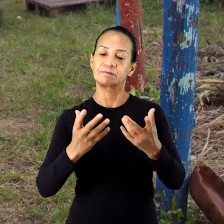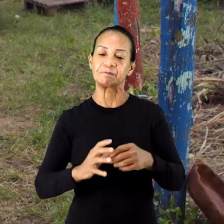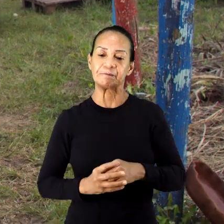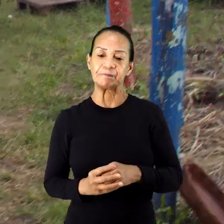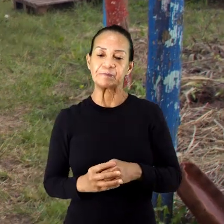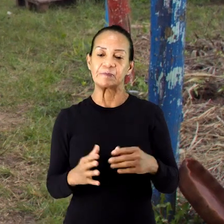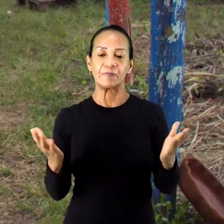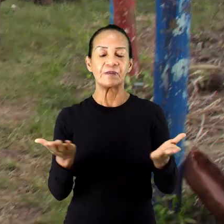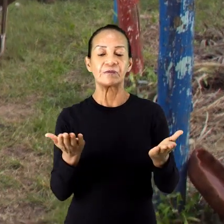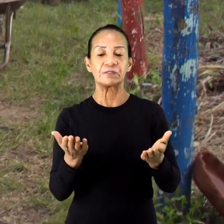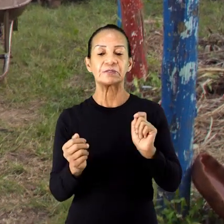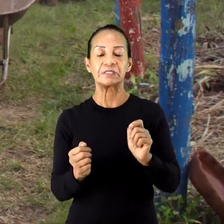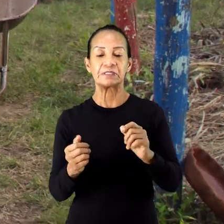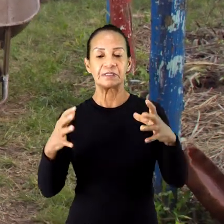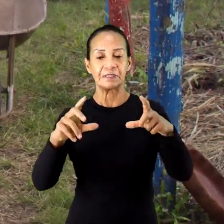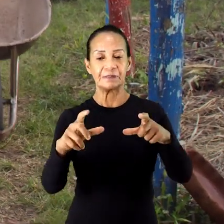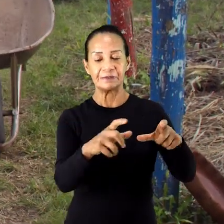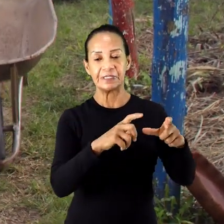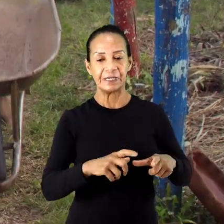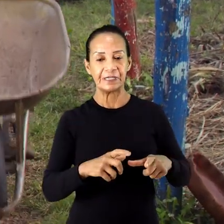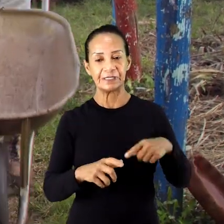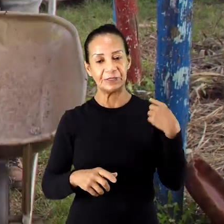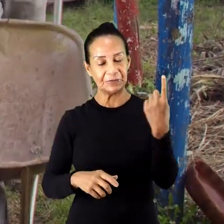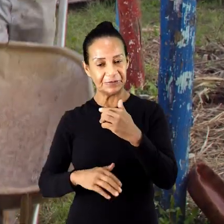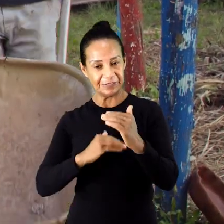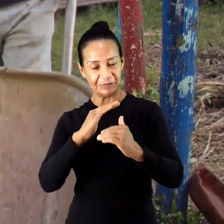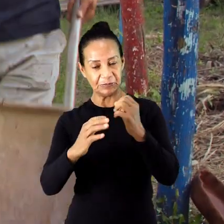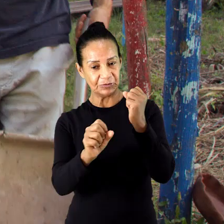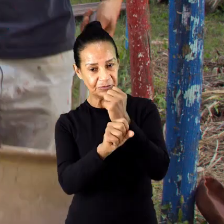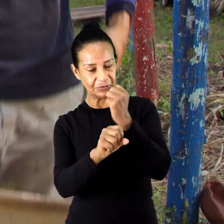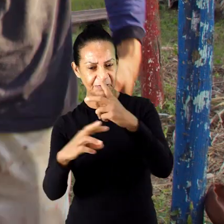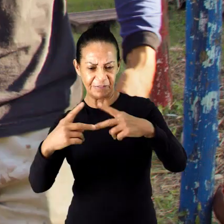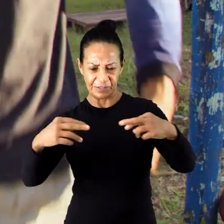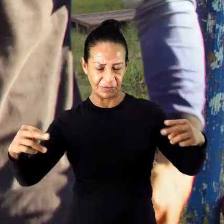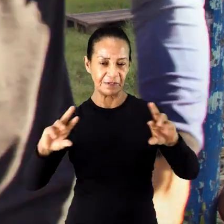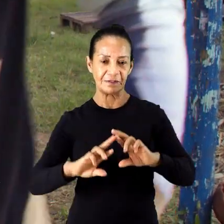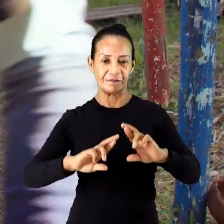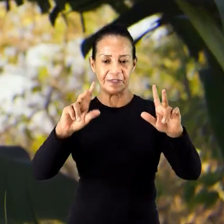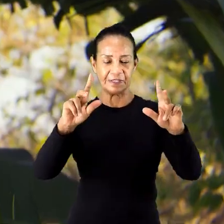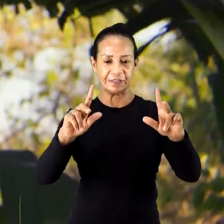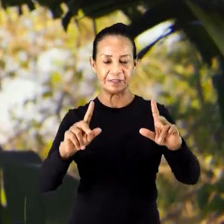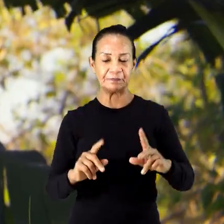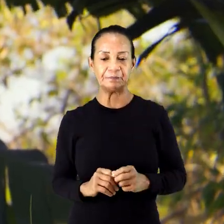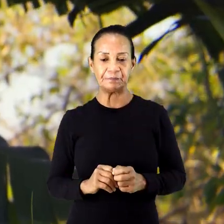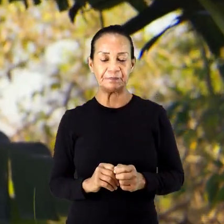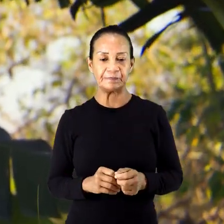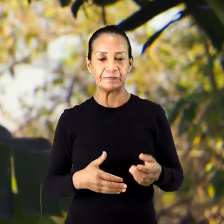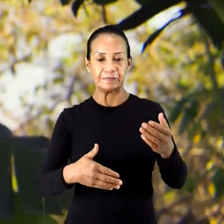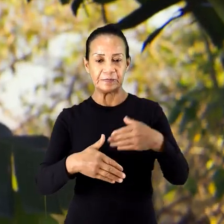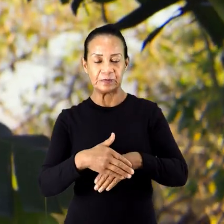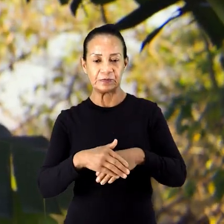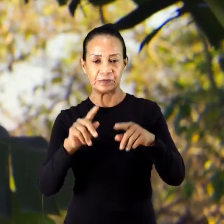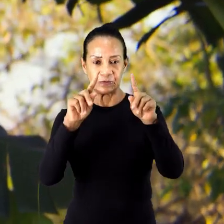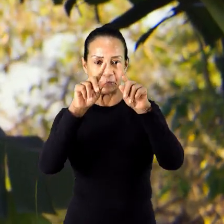A coisa acontecer. E hoje é um lugar que a gente desenvolve, constrói coisas aqui, né?